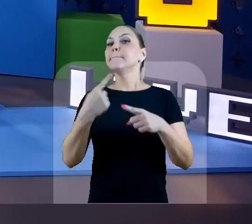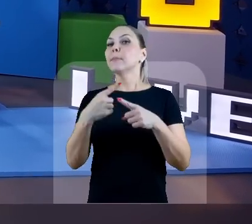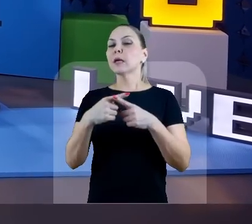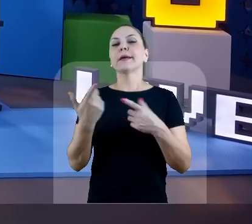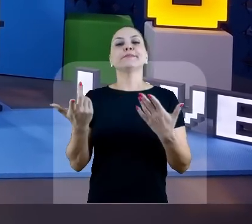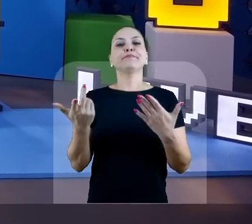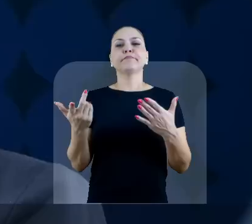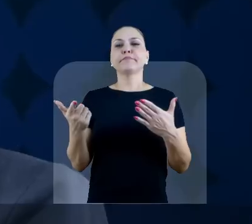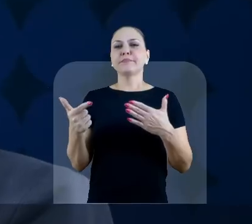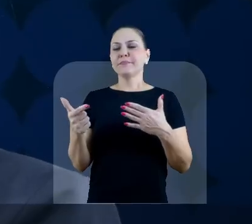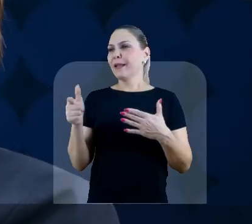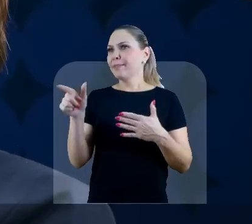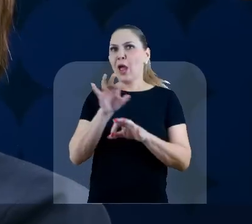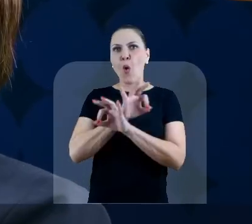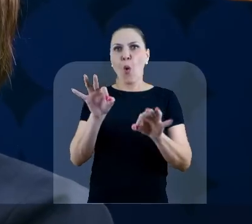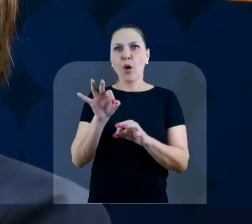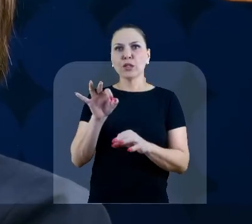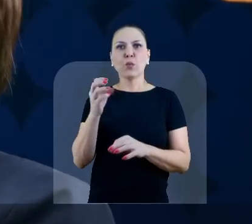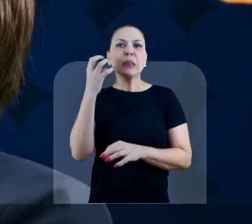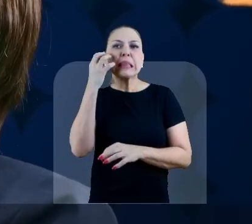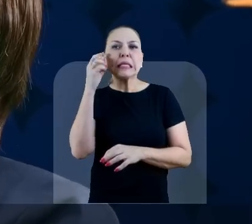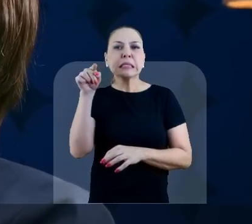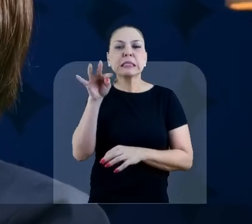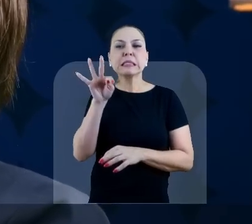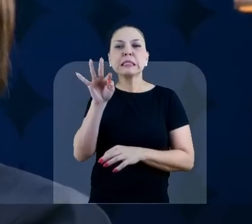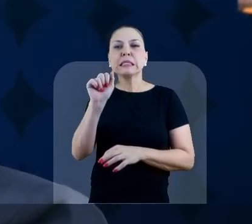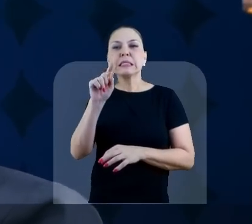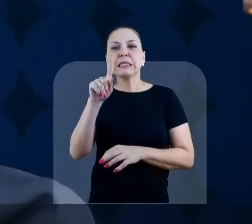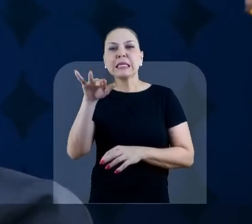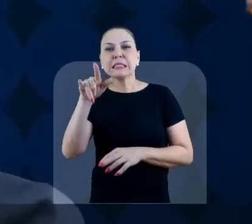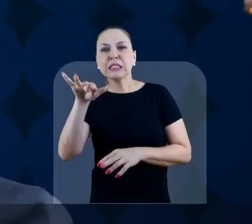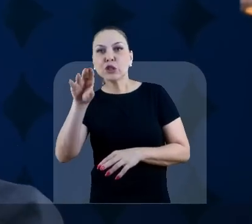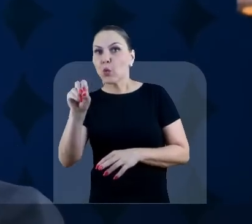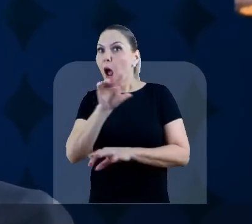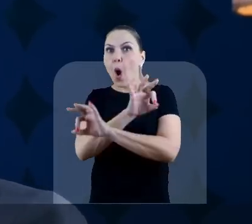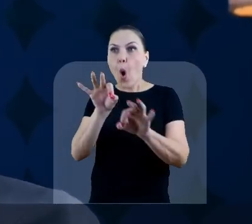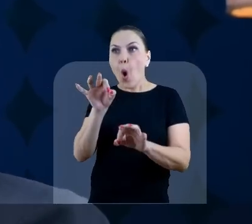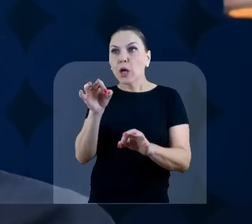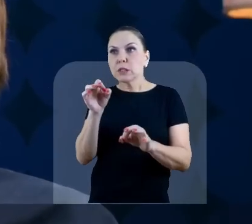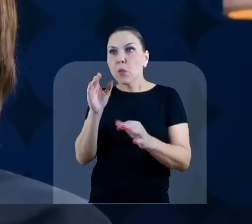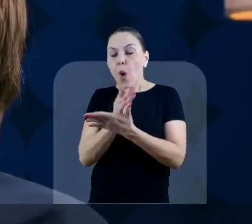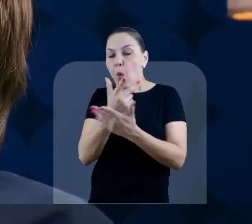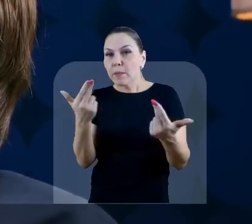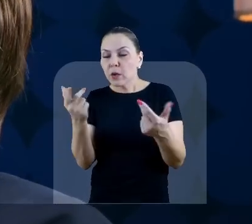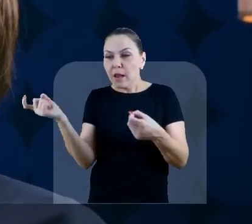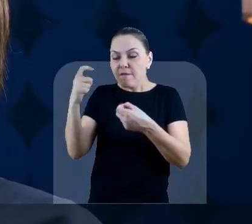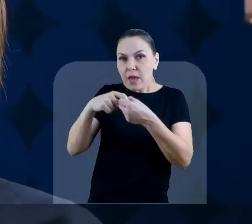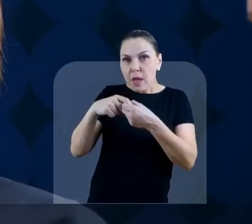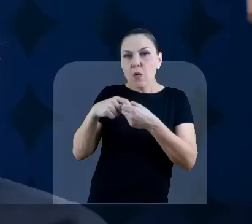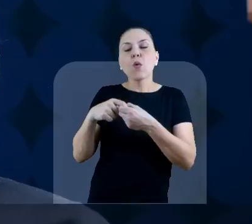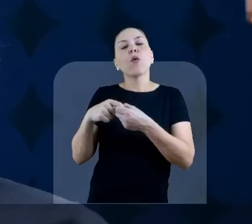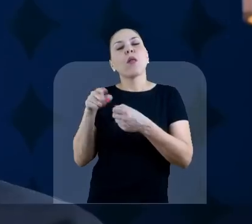O próprio Tarcísio é 10 em umas coisas e muito ainda não conhecedor de outros. Quando ele veio para dentro do